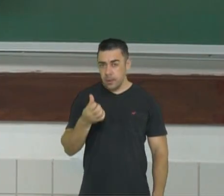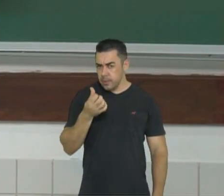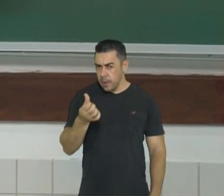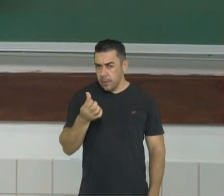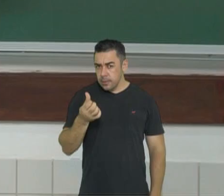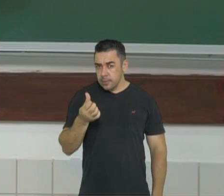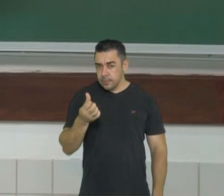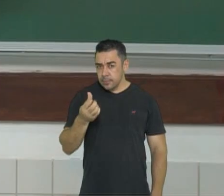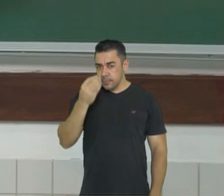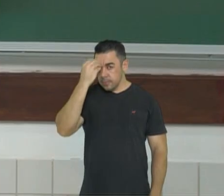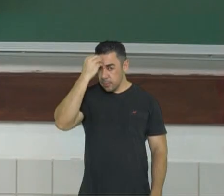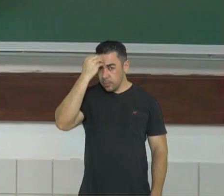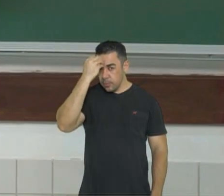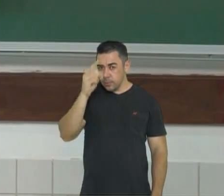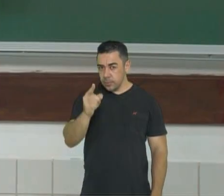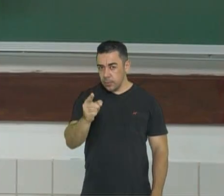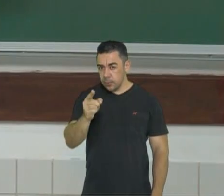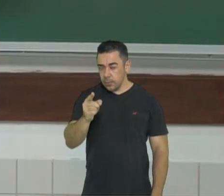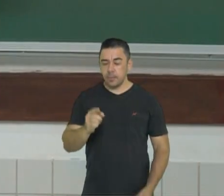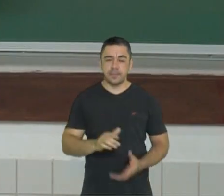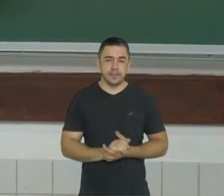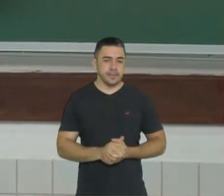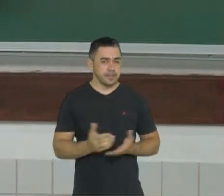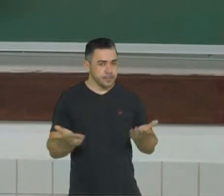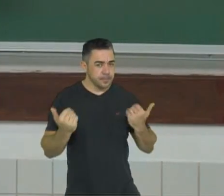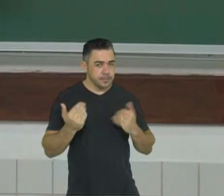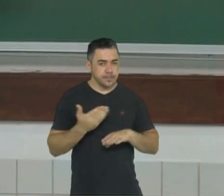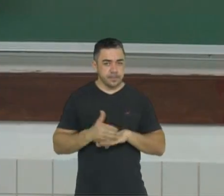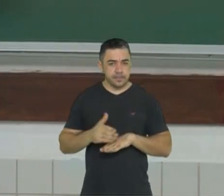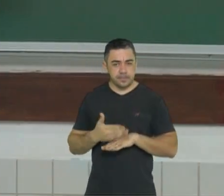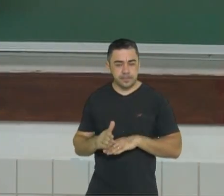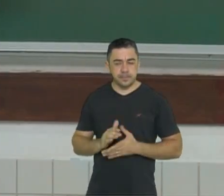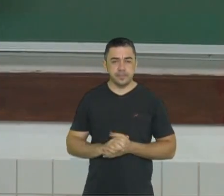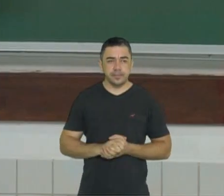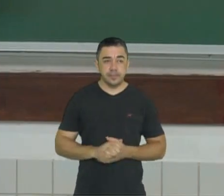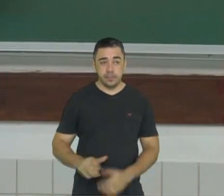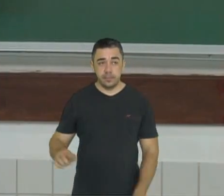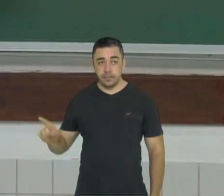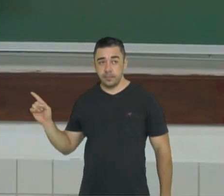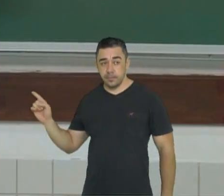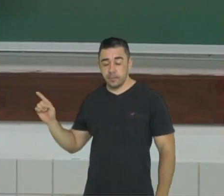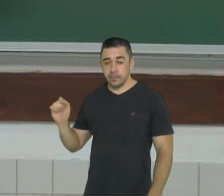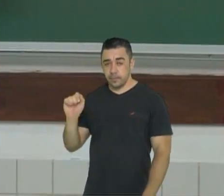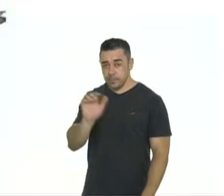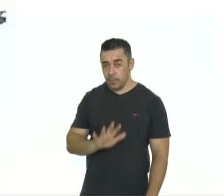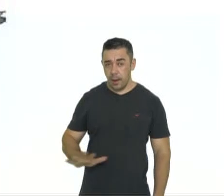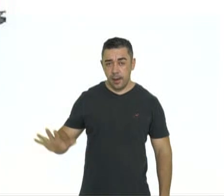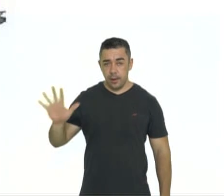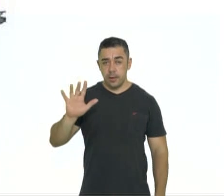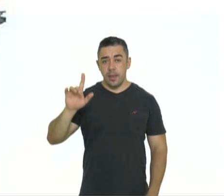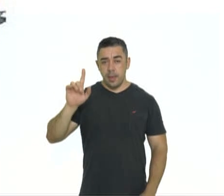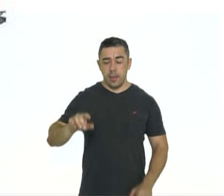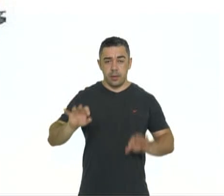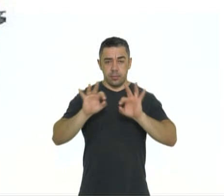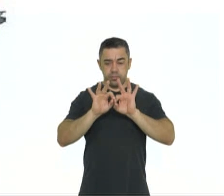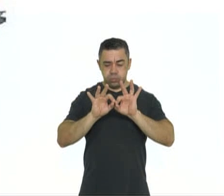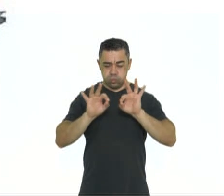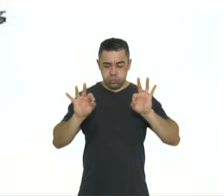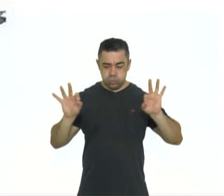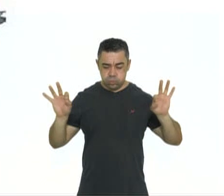fixaram Ah que bom vamos praticar então a figura é uma reta numérica